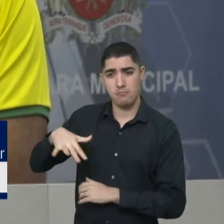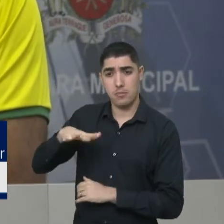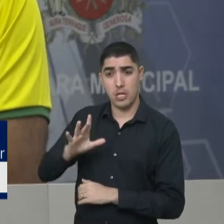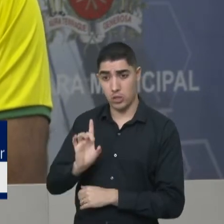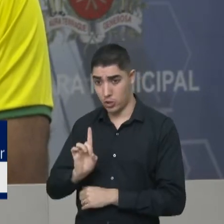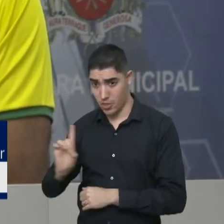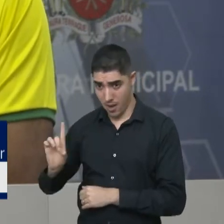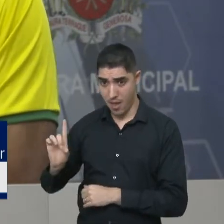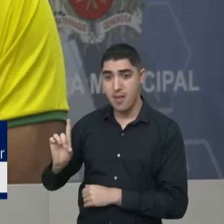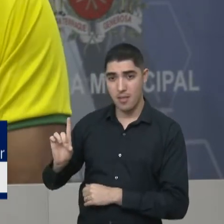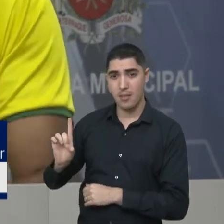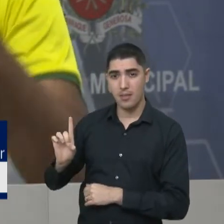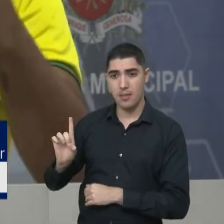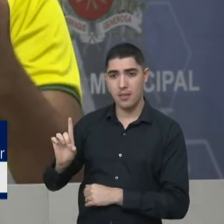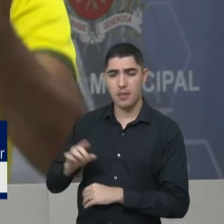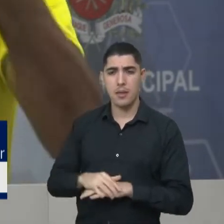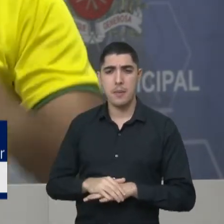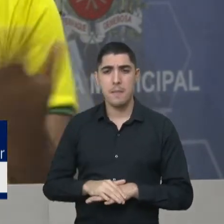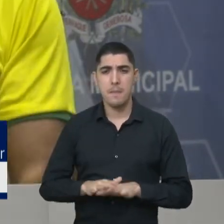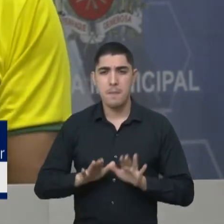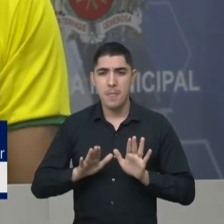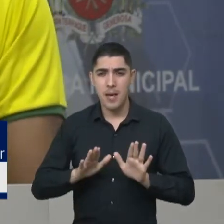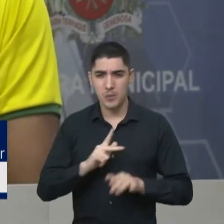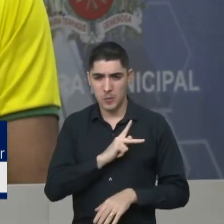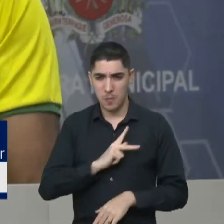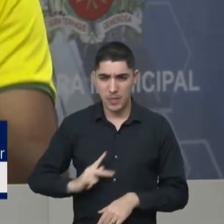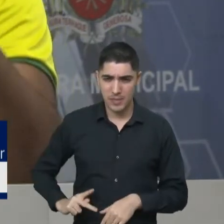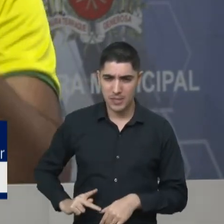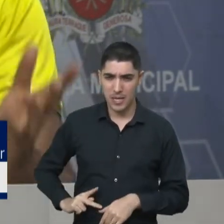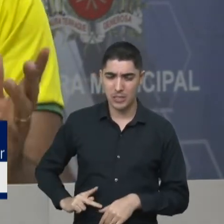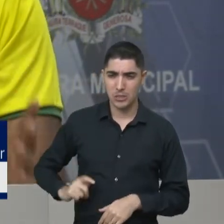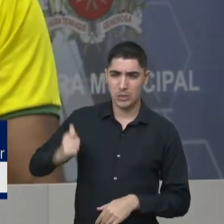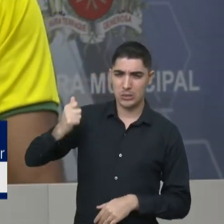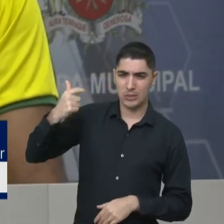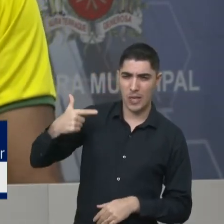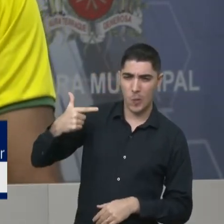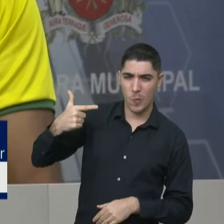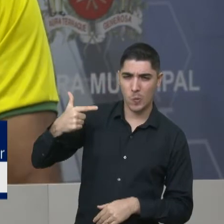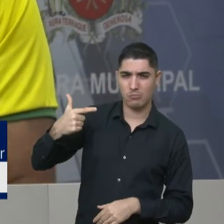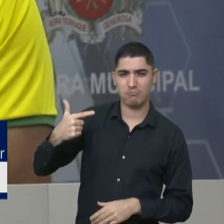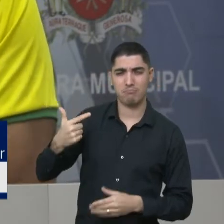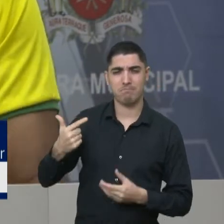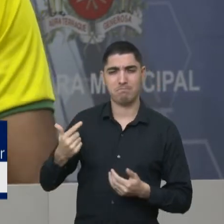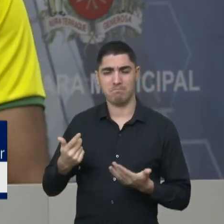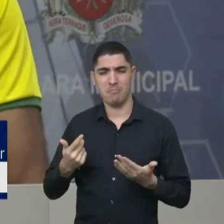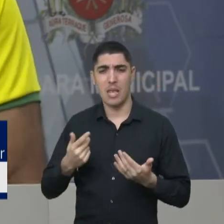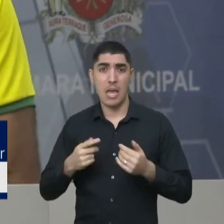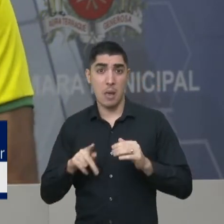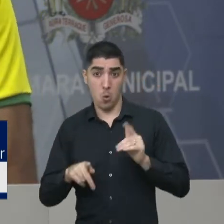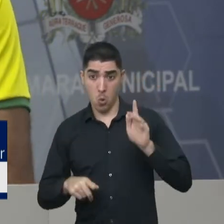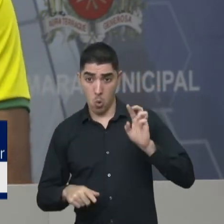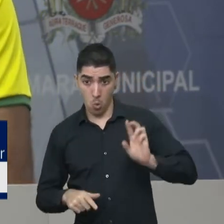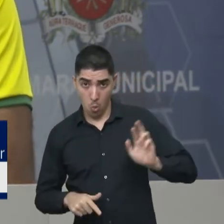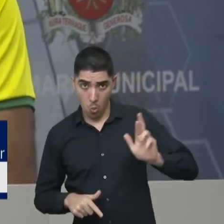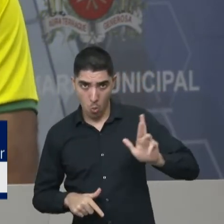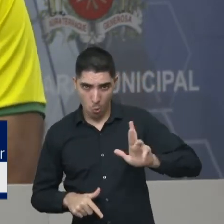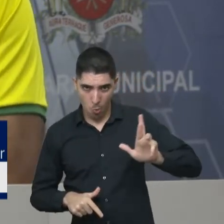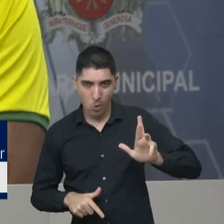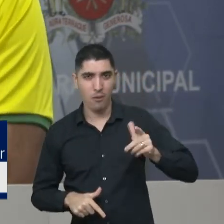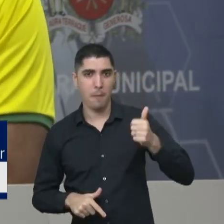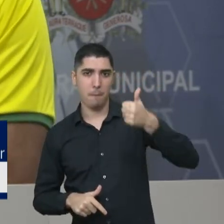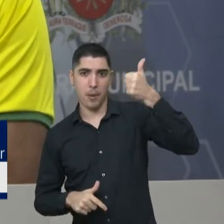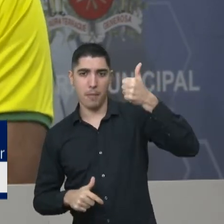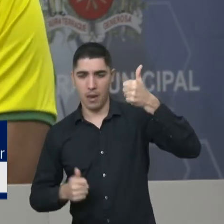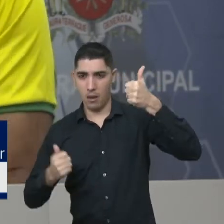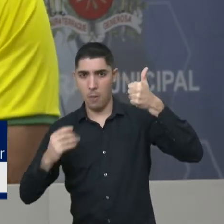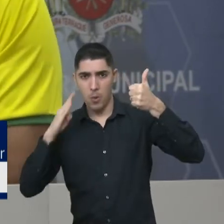direita e o presidente ficar em segundo lugar? Como é que se explica isso? Eu gostaria de saber qual é a mágica que